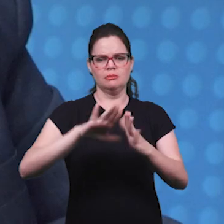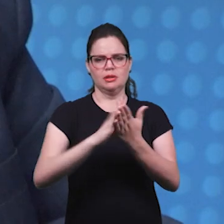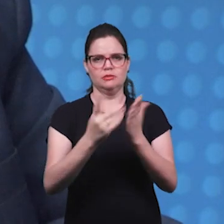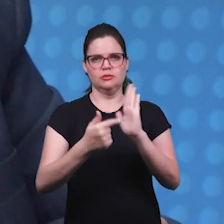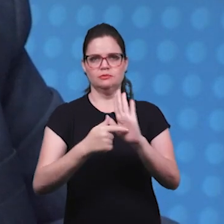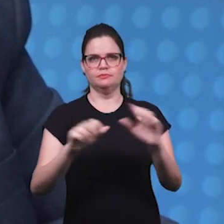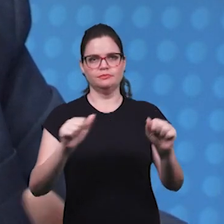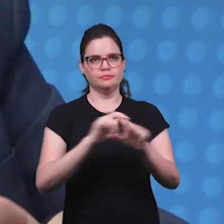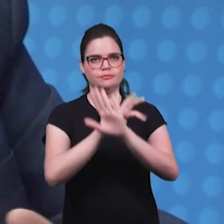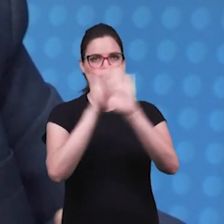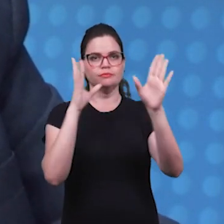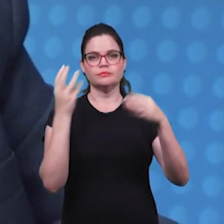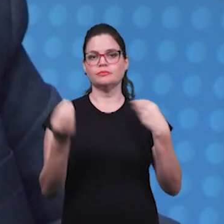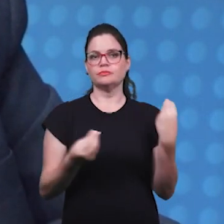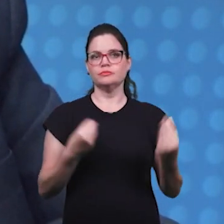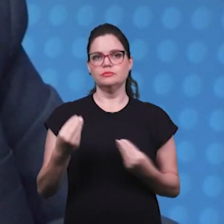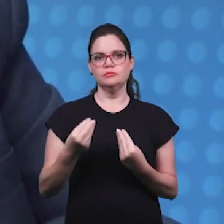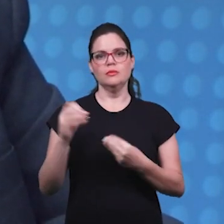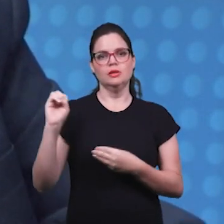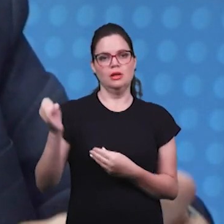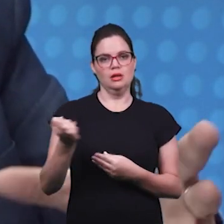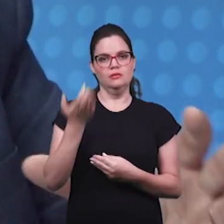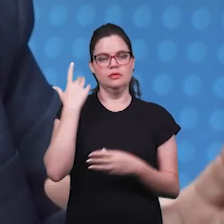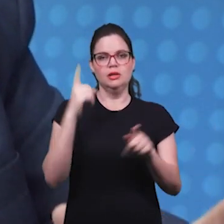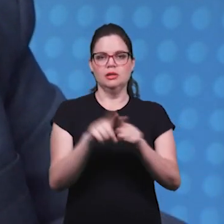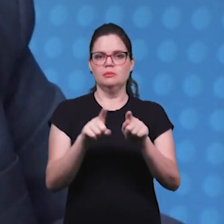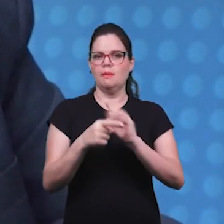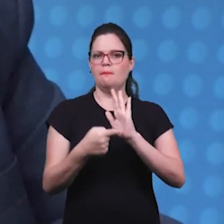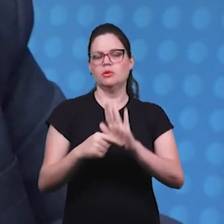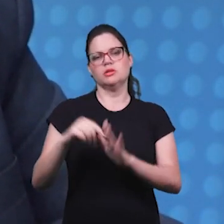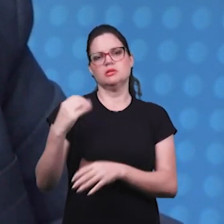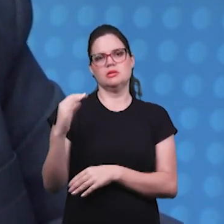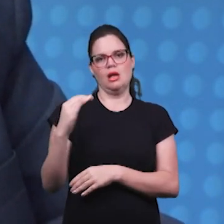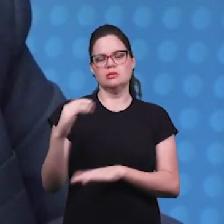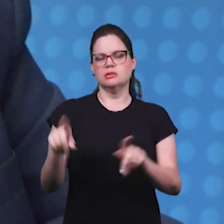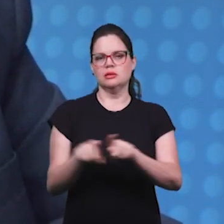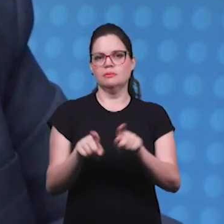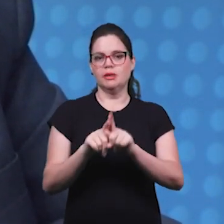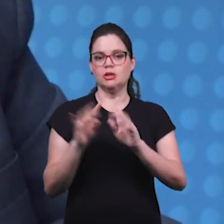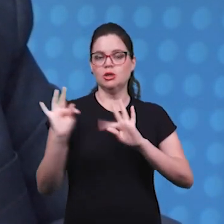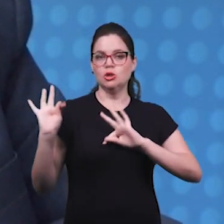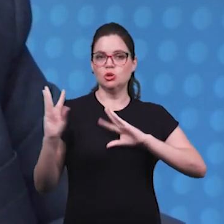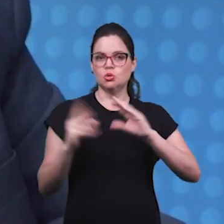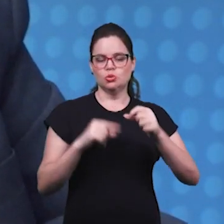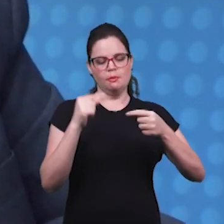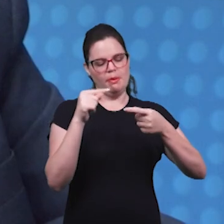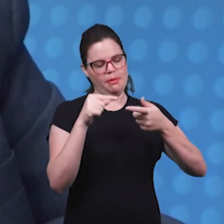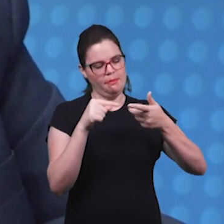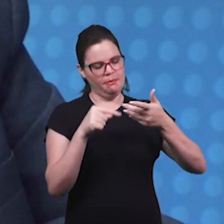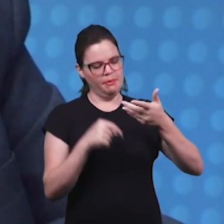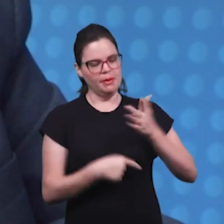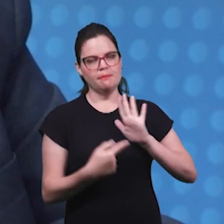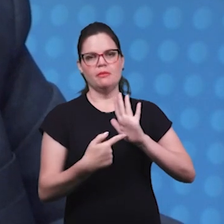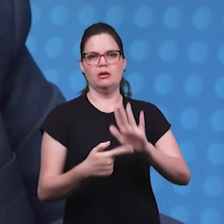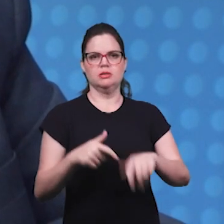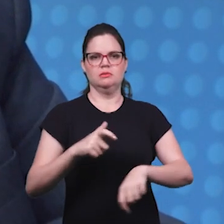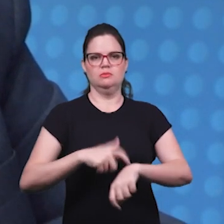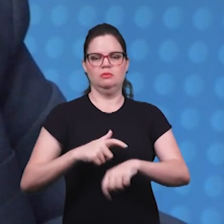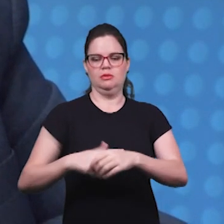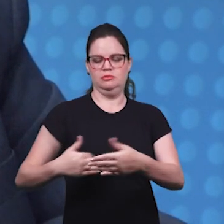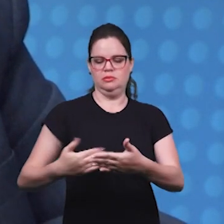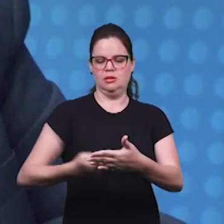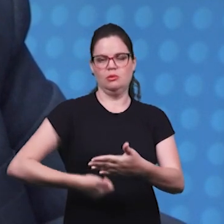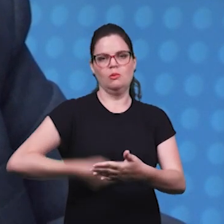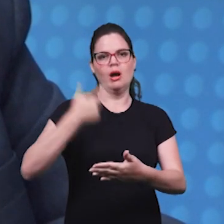revelação, mas também de forma científica, mostrando que todos os acontecimentos demonstram esse momento profético que nós estamos vivendo,